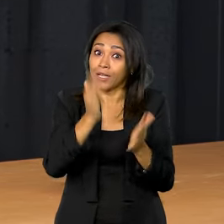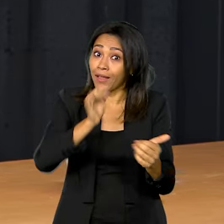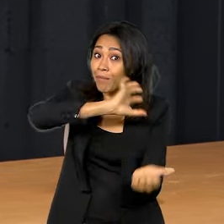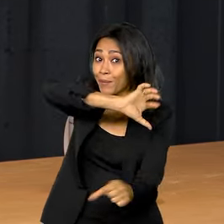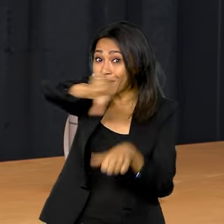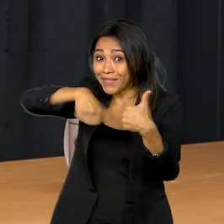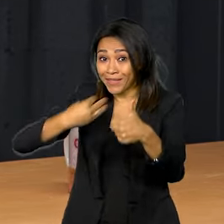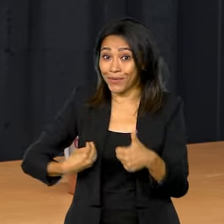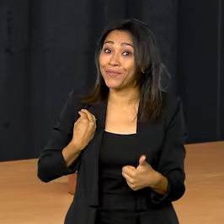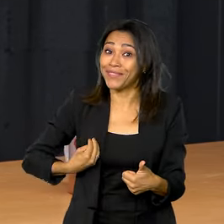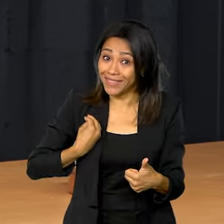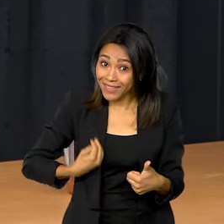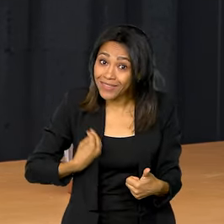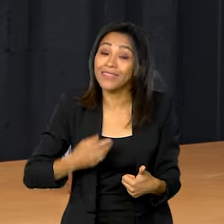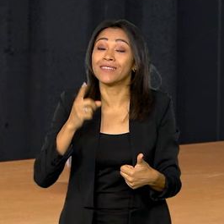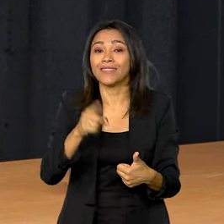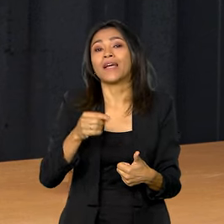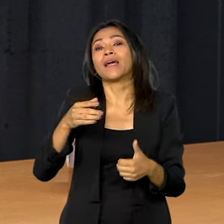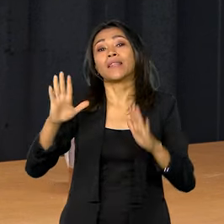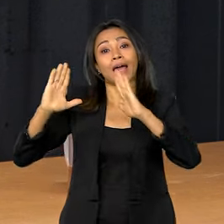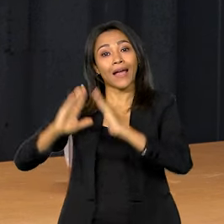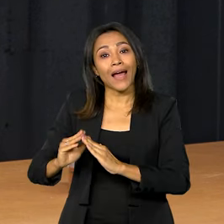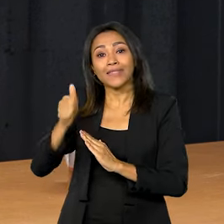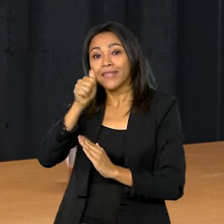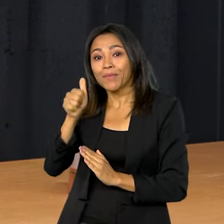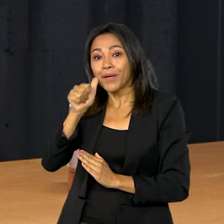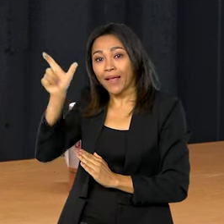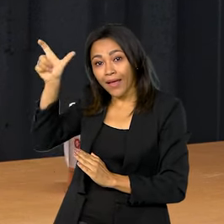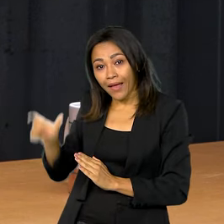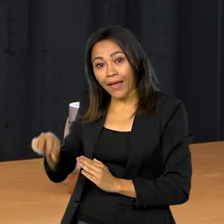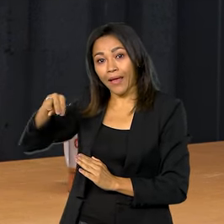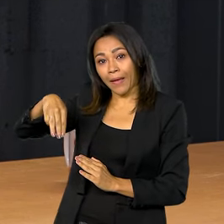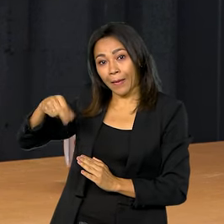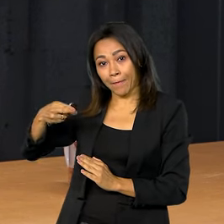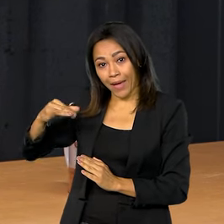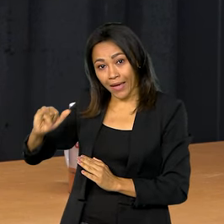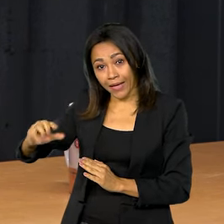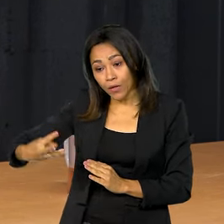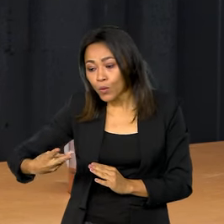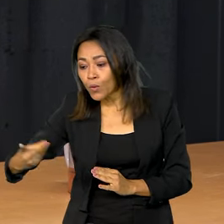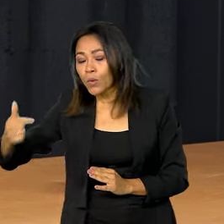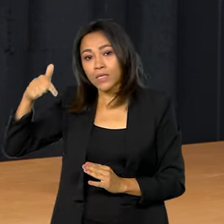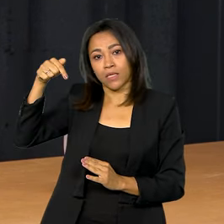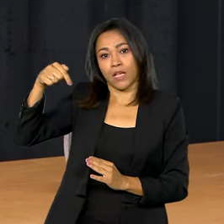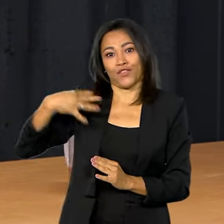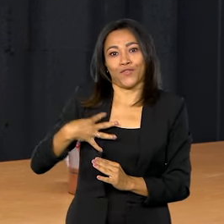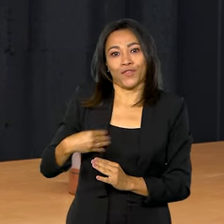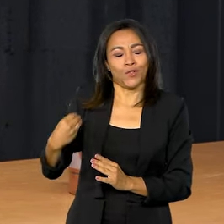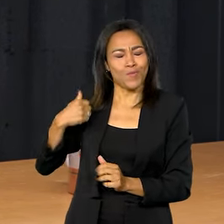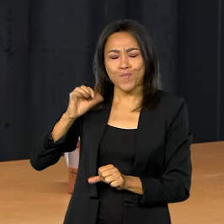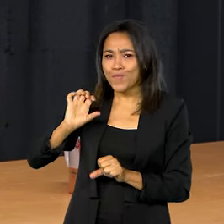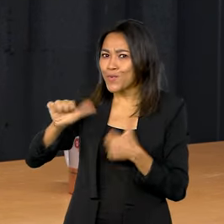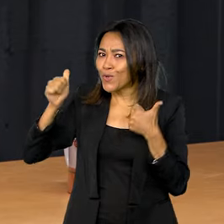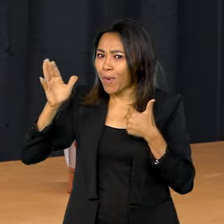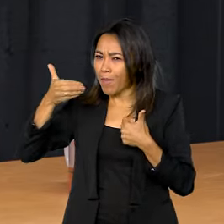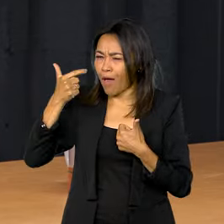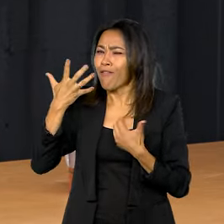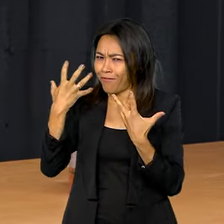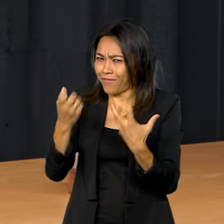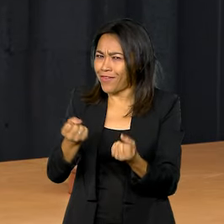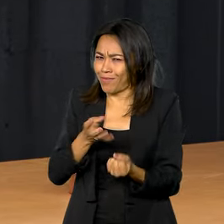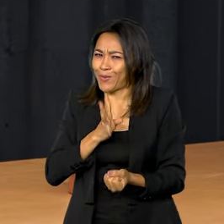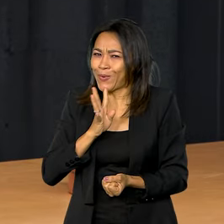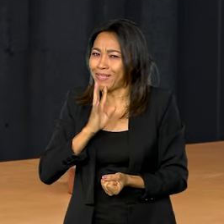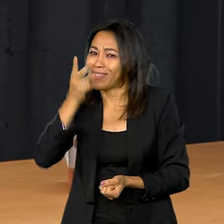transformando vidas a realidade na casa da Maria Cristiane Oliveira e de seus sete filhos mudou para melhor